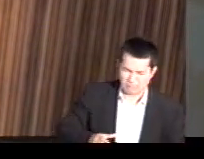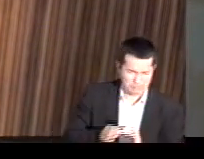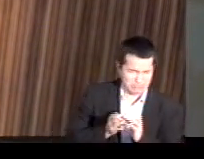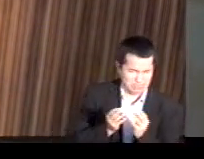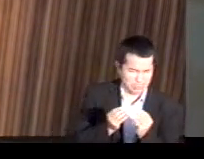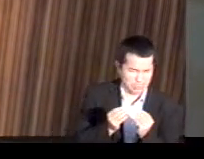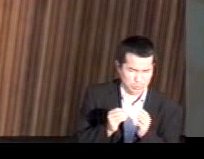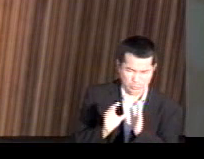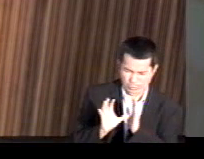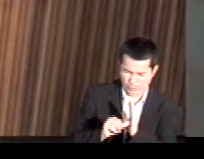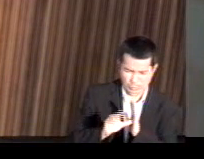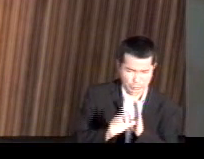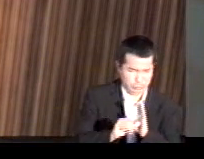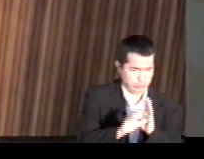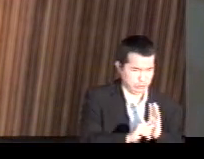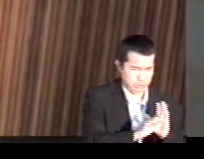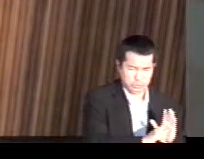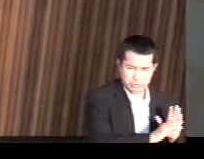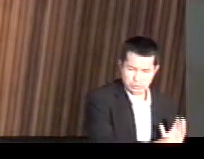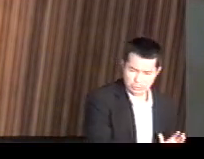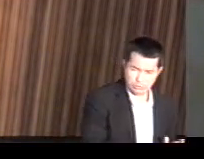a corrupção,